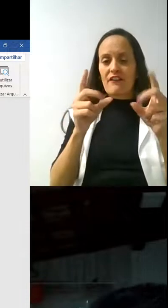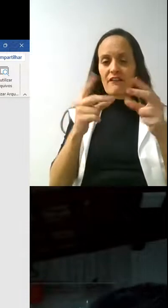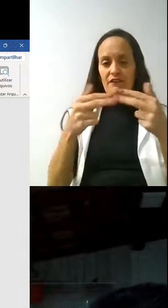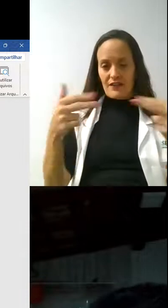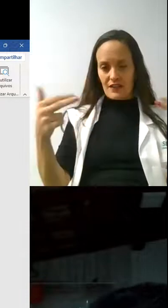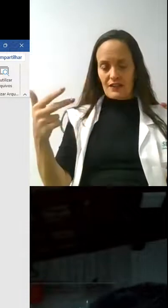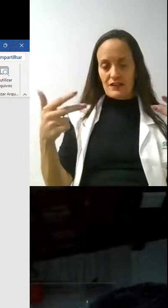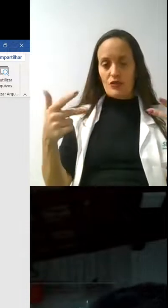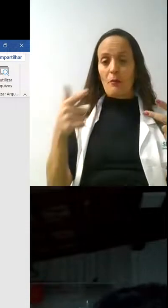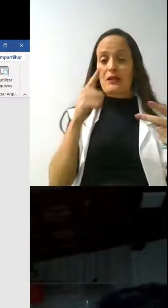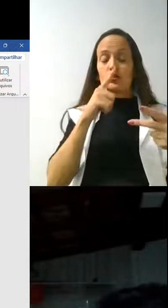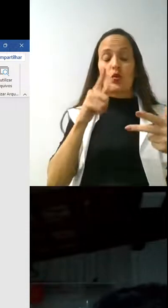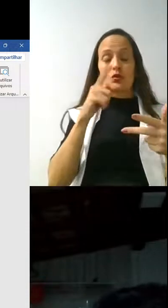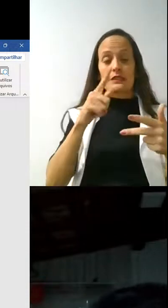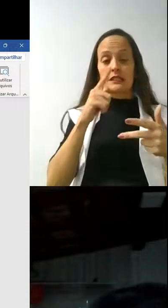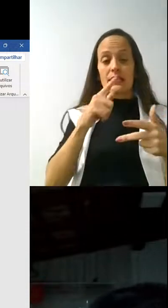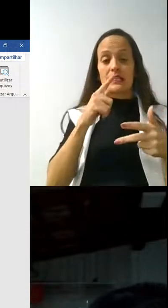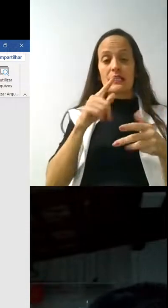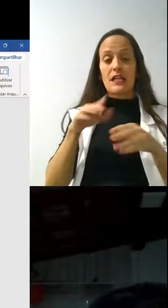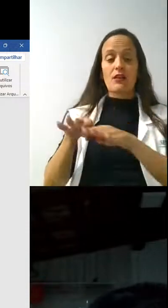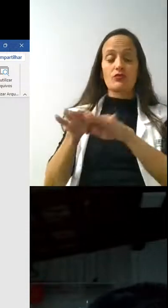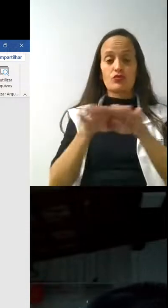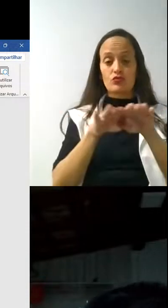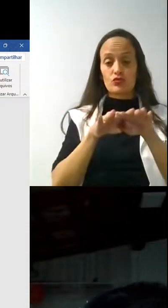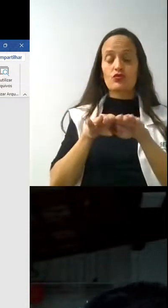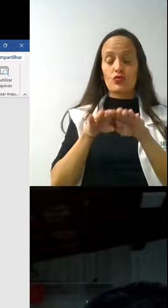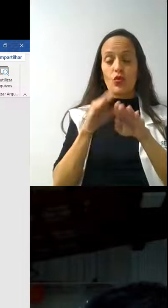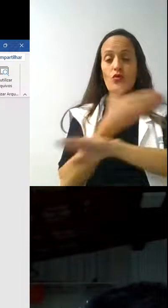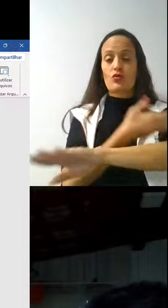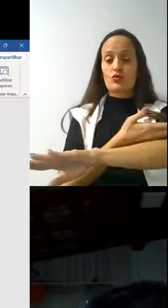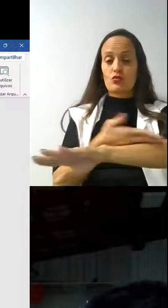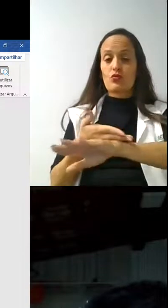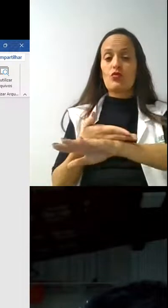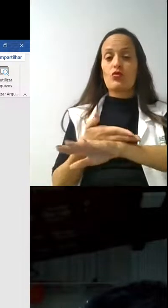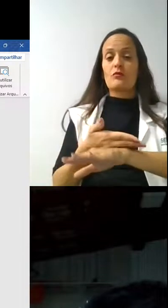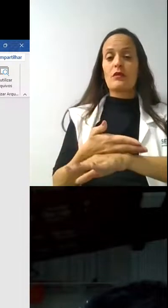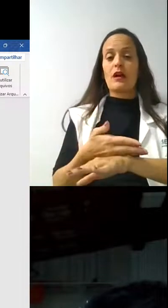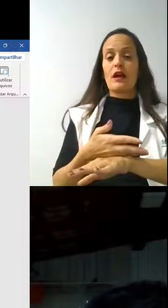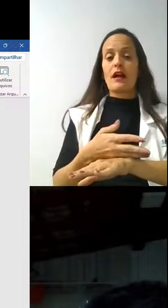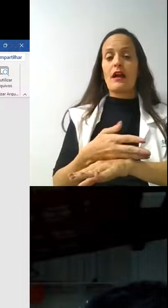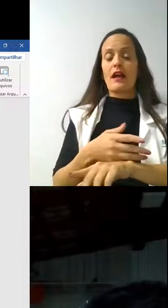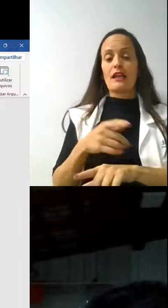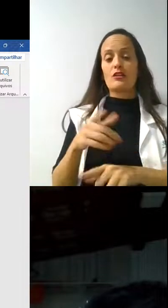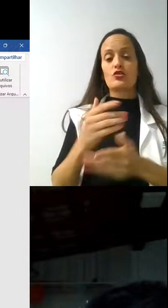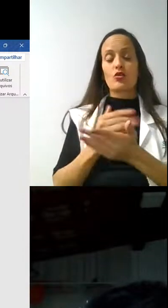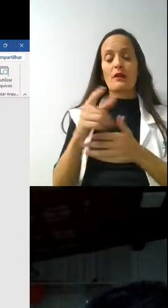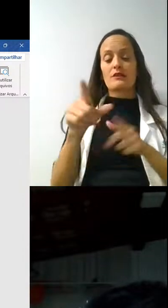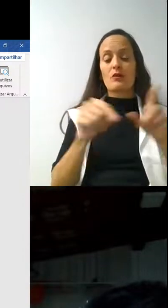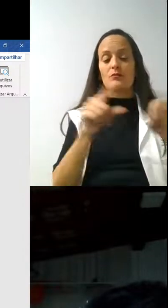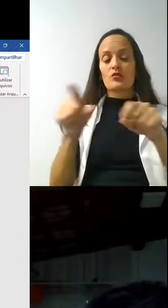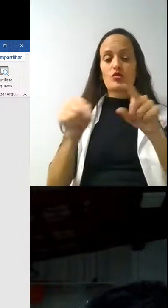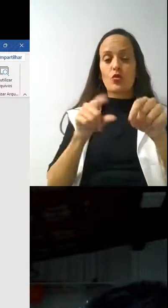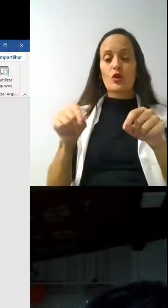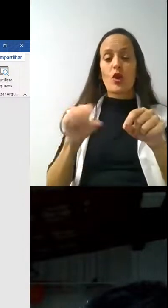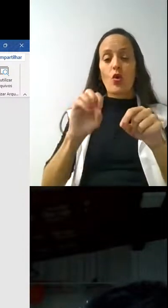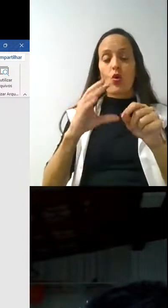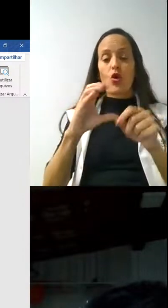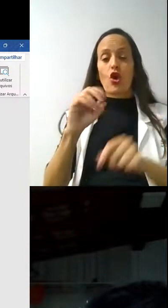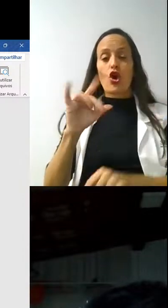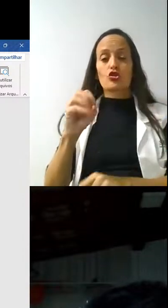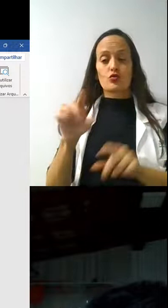poder se adequar à realidade local, eles escolhem um nome para cada tipo de dispositivo, dependendo, um código específico, né? Então,